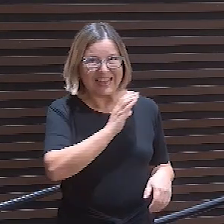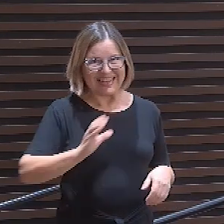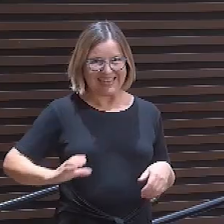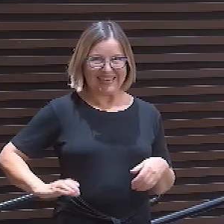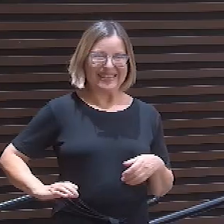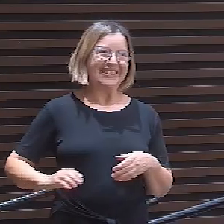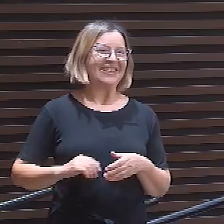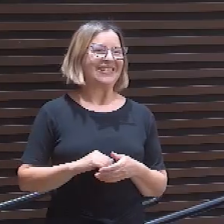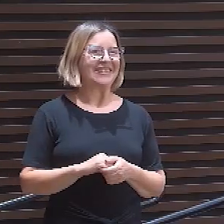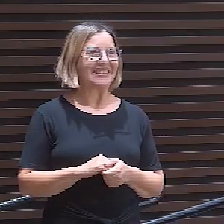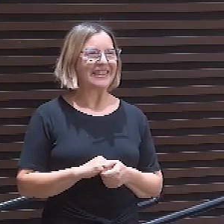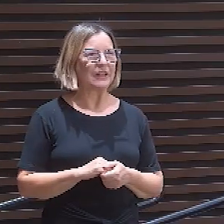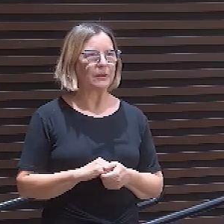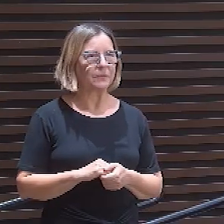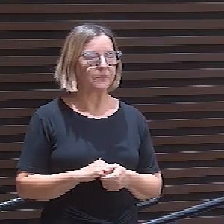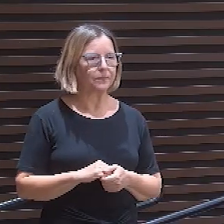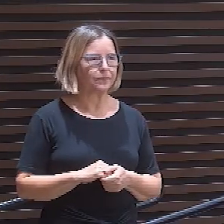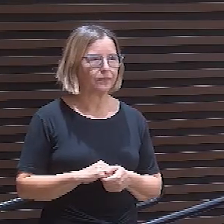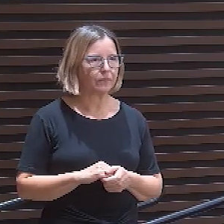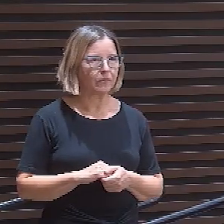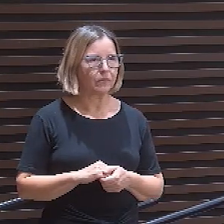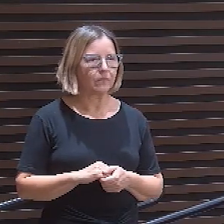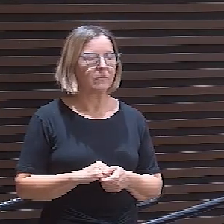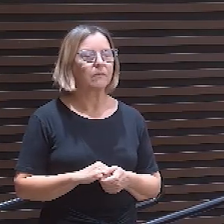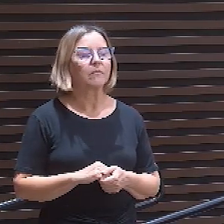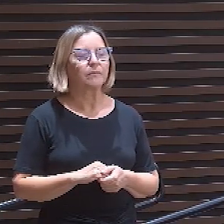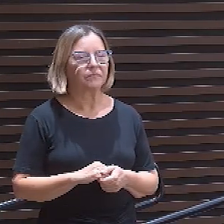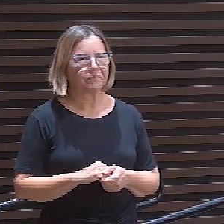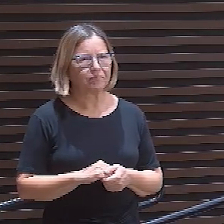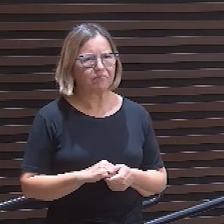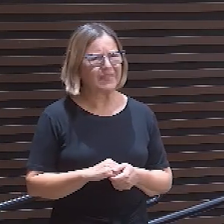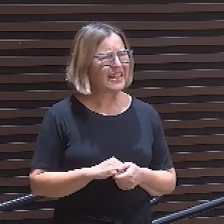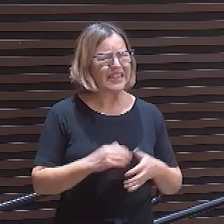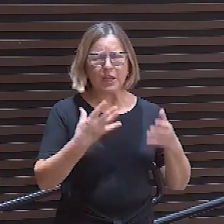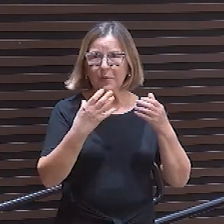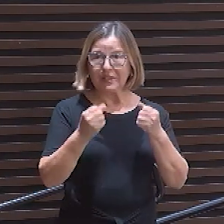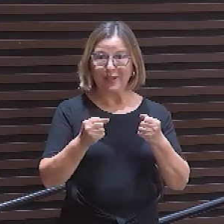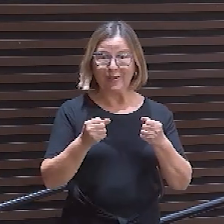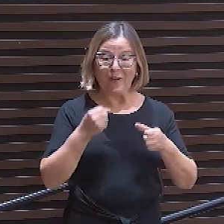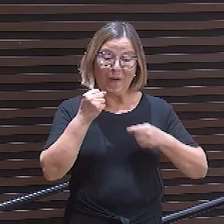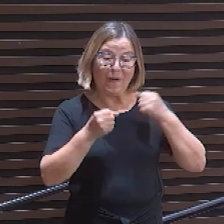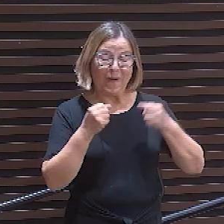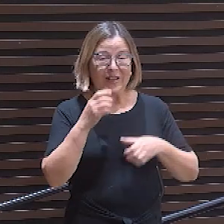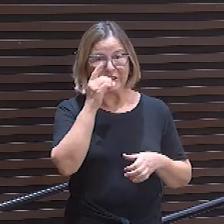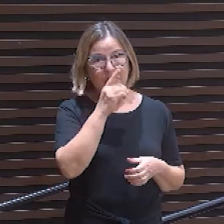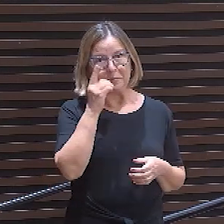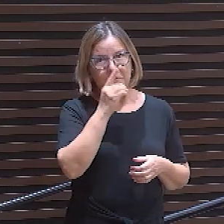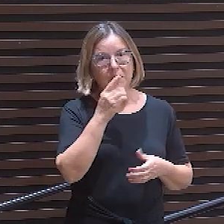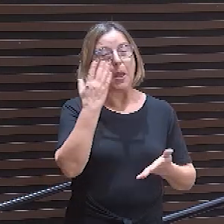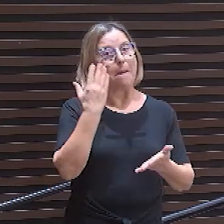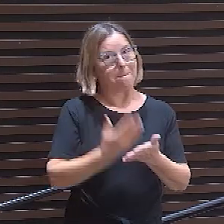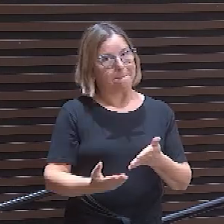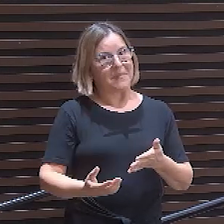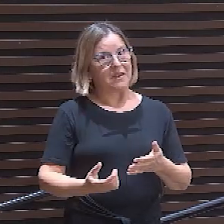respeito dele. Ele recusou correr no domingo. Ele perdeu o